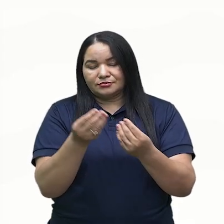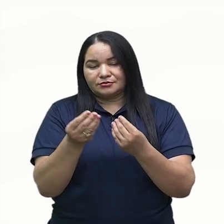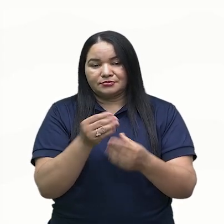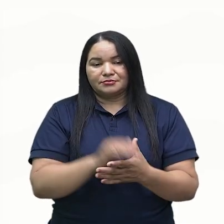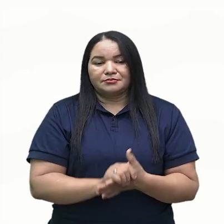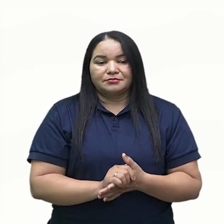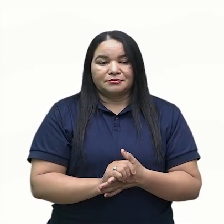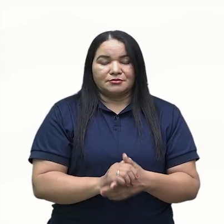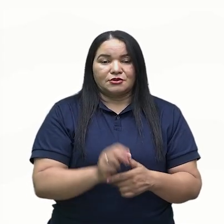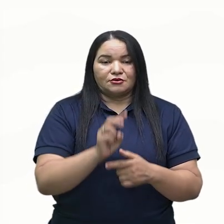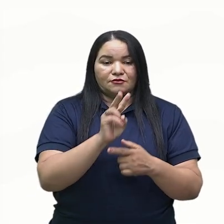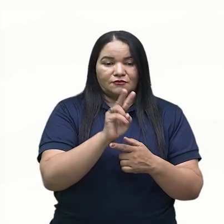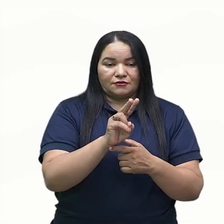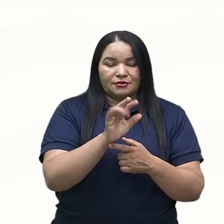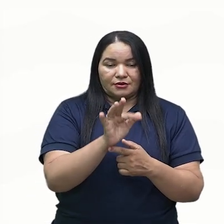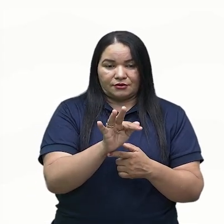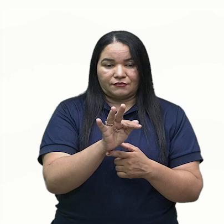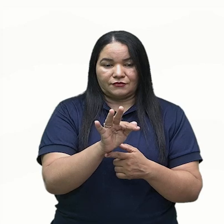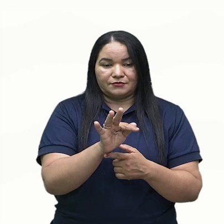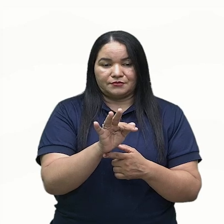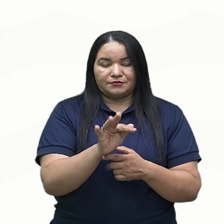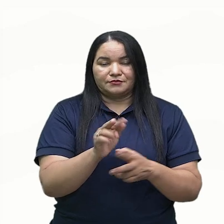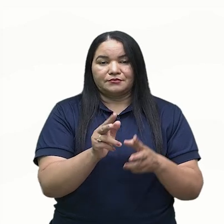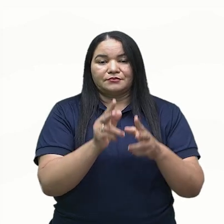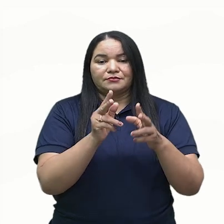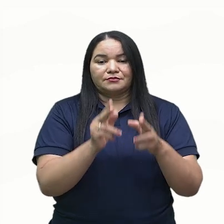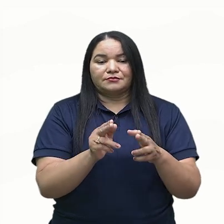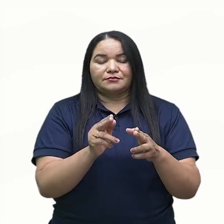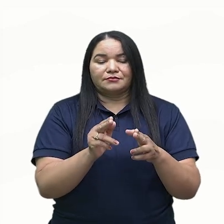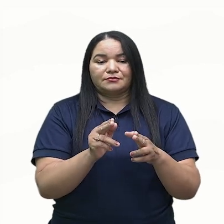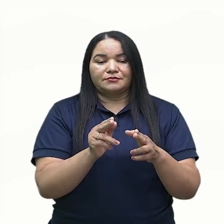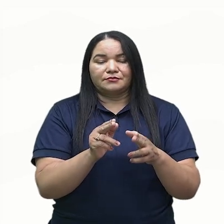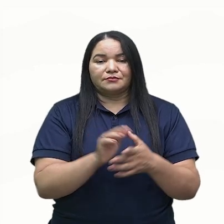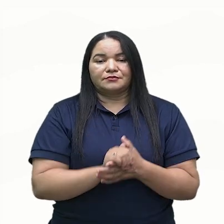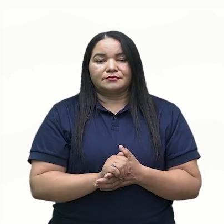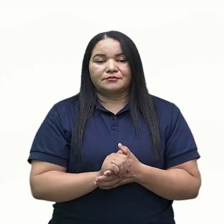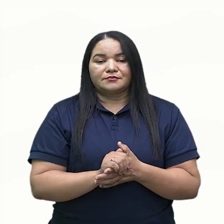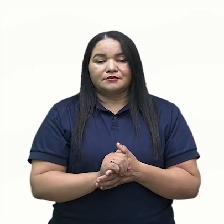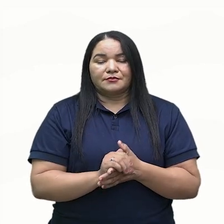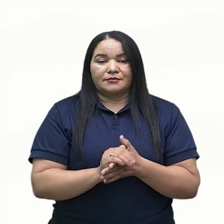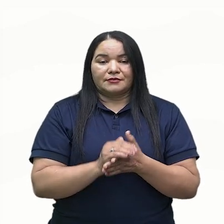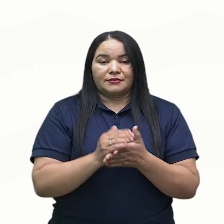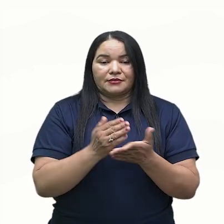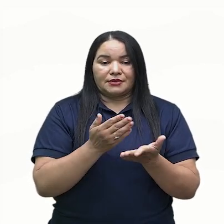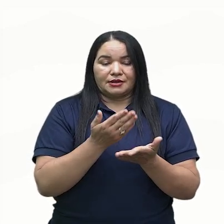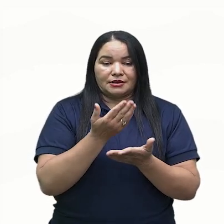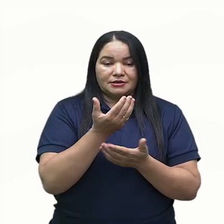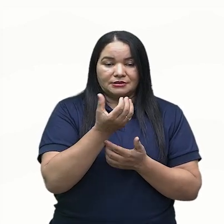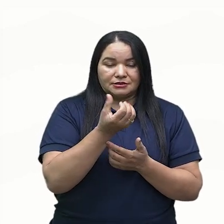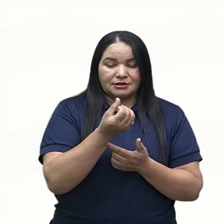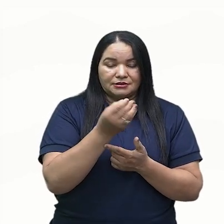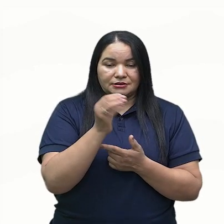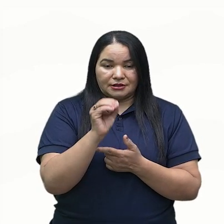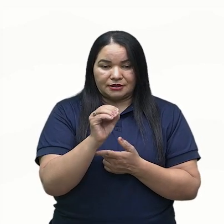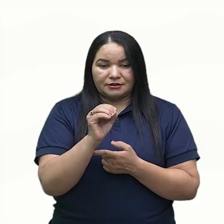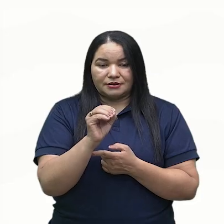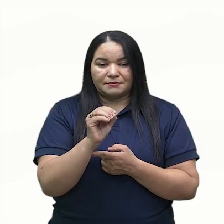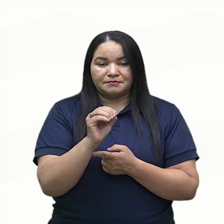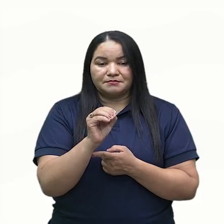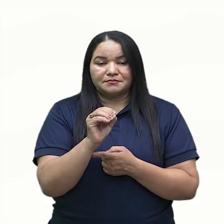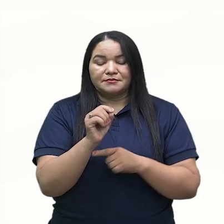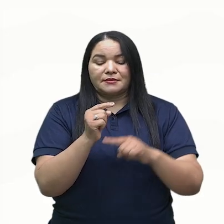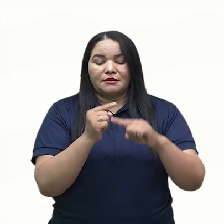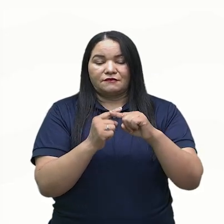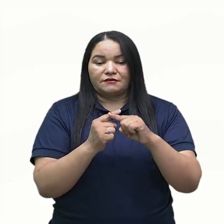Reparem, o valor final vai ficar igual a quem? Eu vou pegar o preço inicial, que é de R$